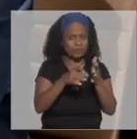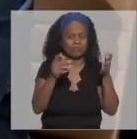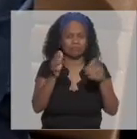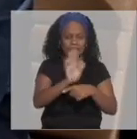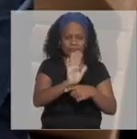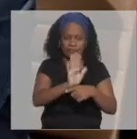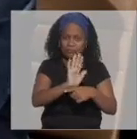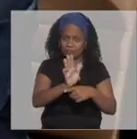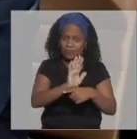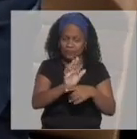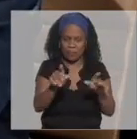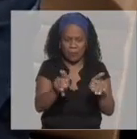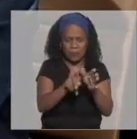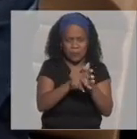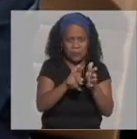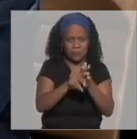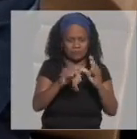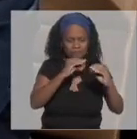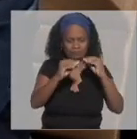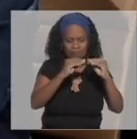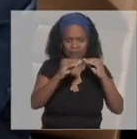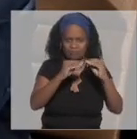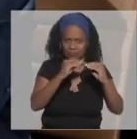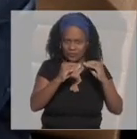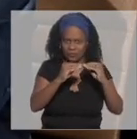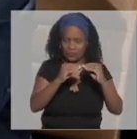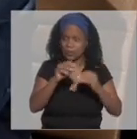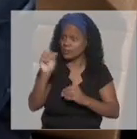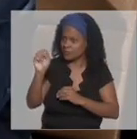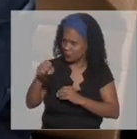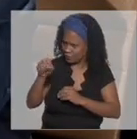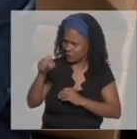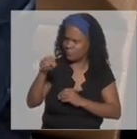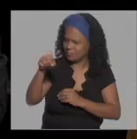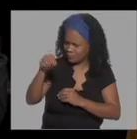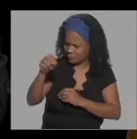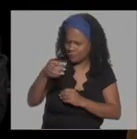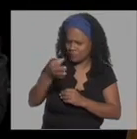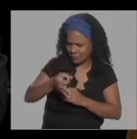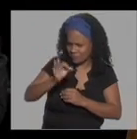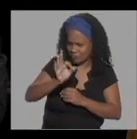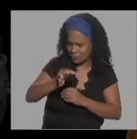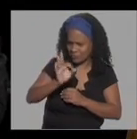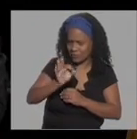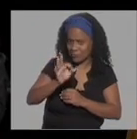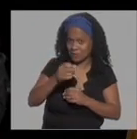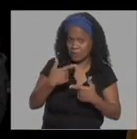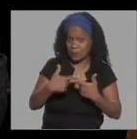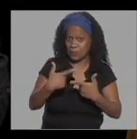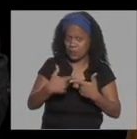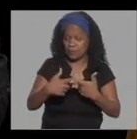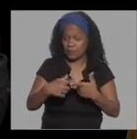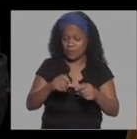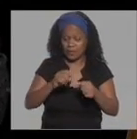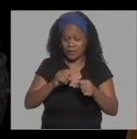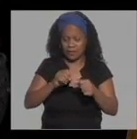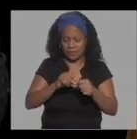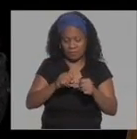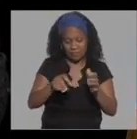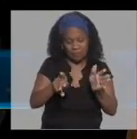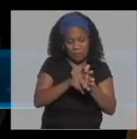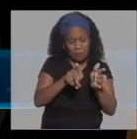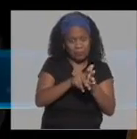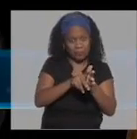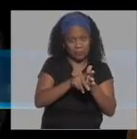web série c enfim partir pra sim certamente partir para se auto produzir